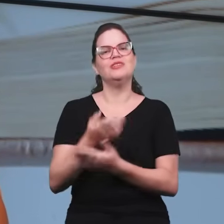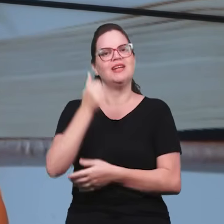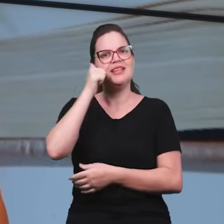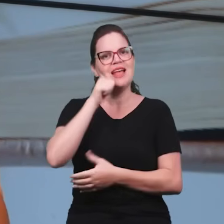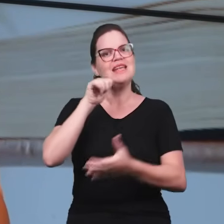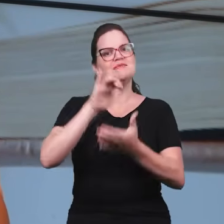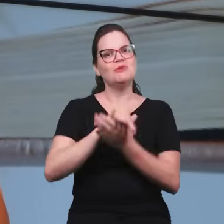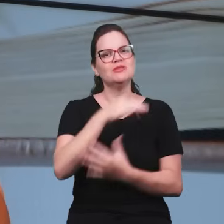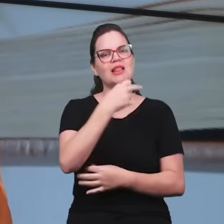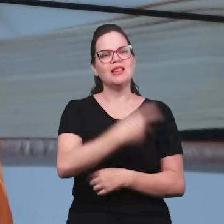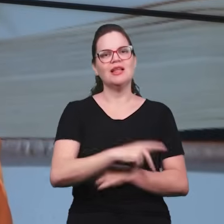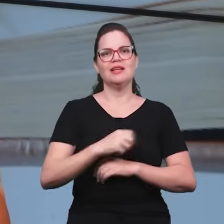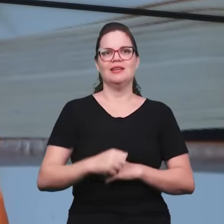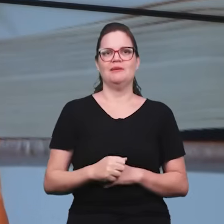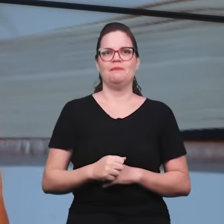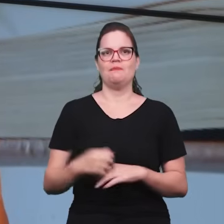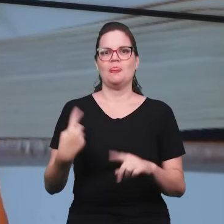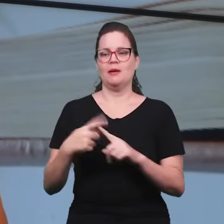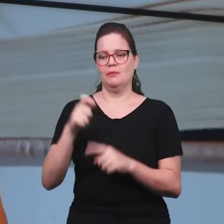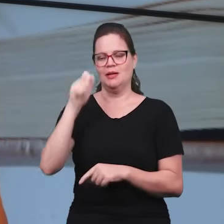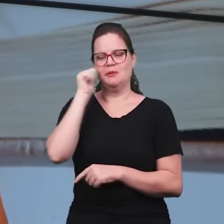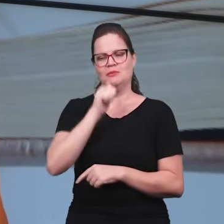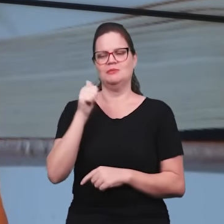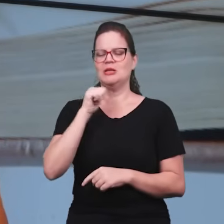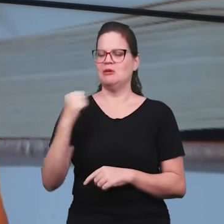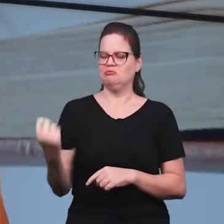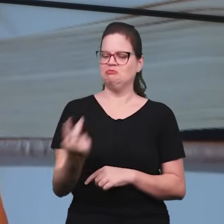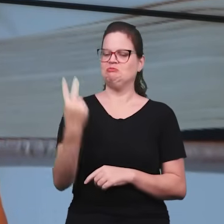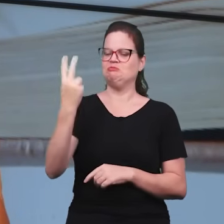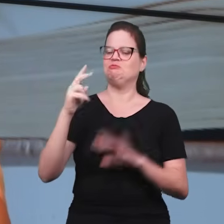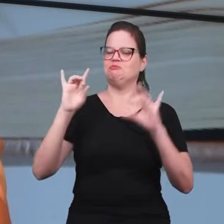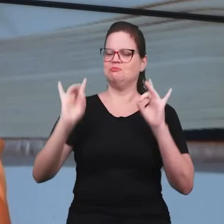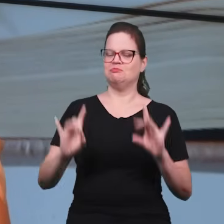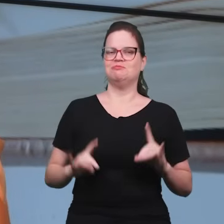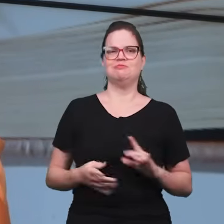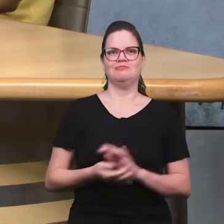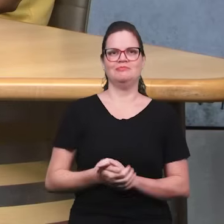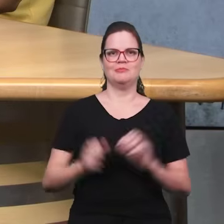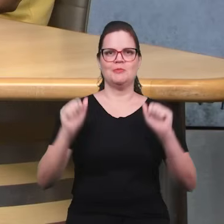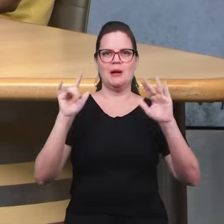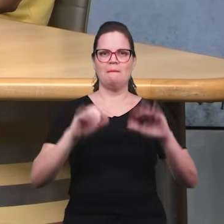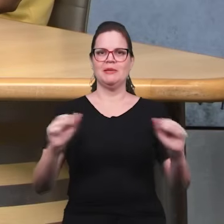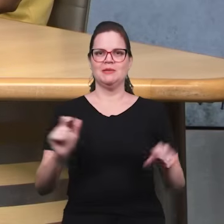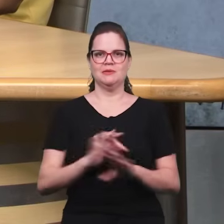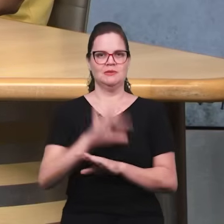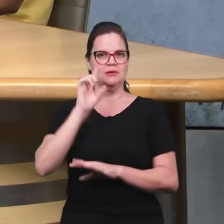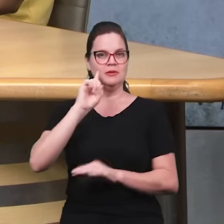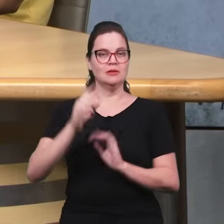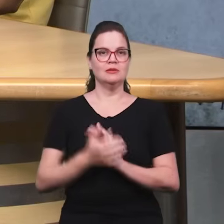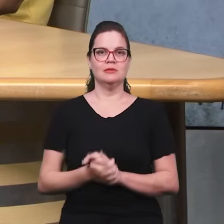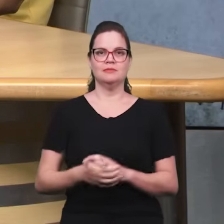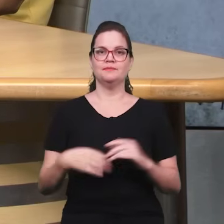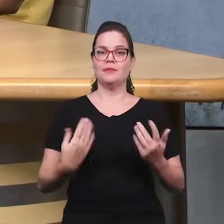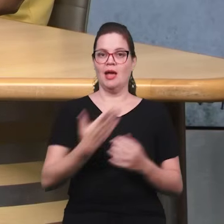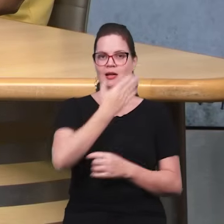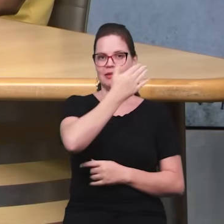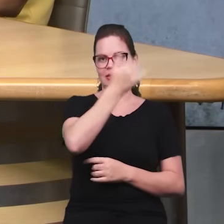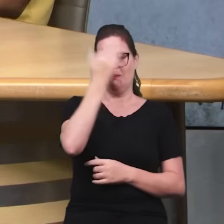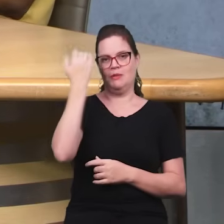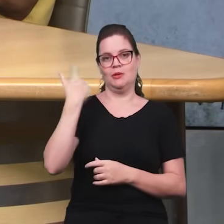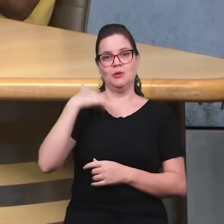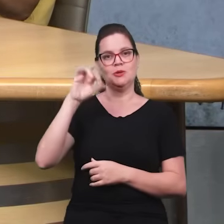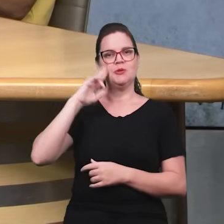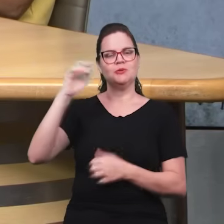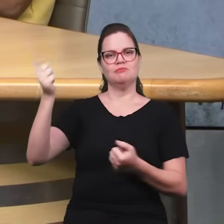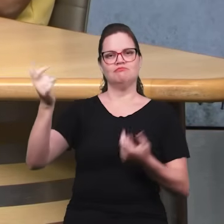confiado. Por quê? Porque ela é uma mulher virtuosa. Glória a Deus. Uma bênção. É a sabedoria que o Senhor tem nos dado, né? Quando